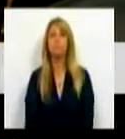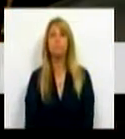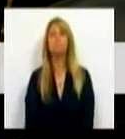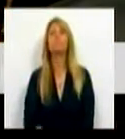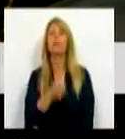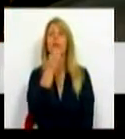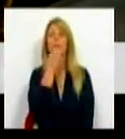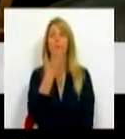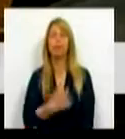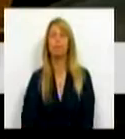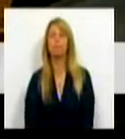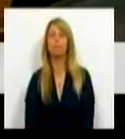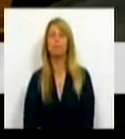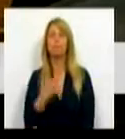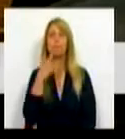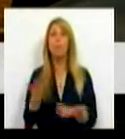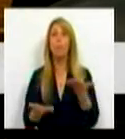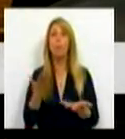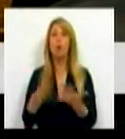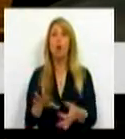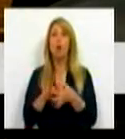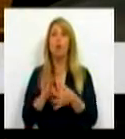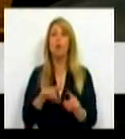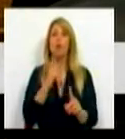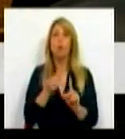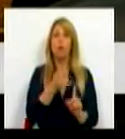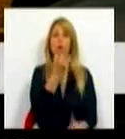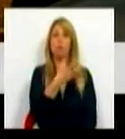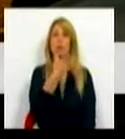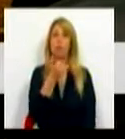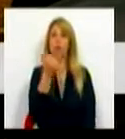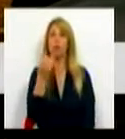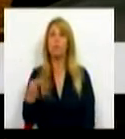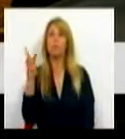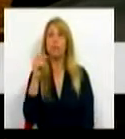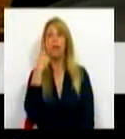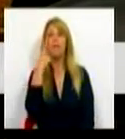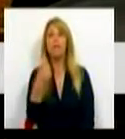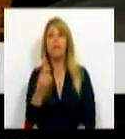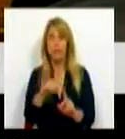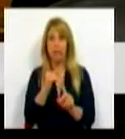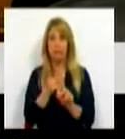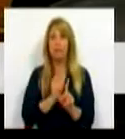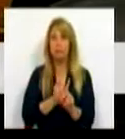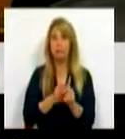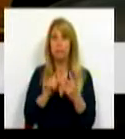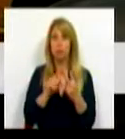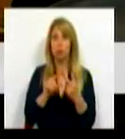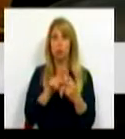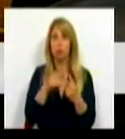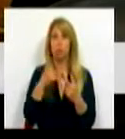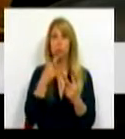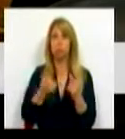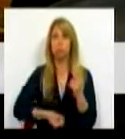Muito bem. No balanço consolidado do ano 2012 e 2013, verificamos que nestes anos foram reconhecidos um elevado número de